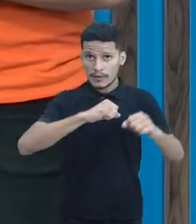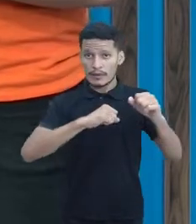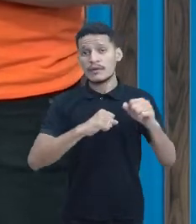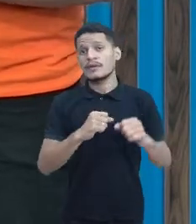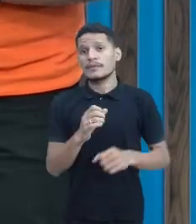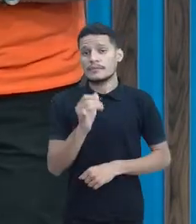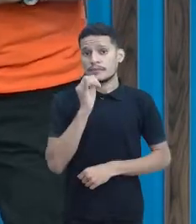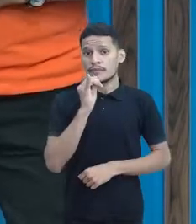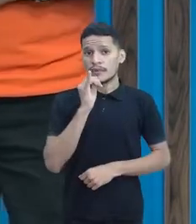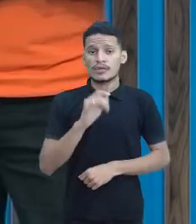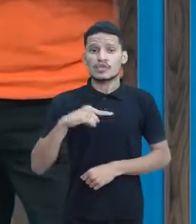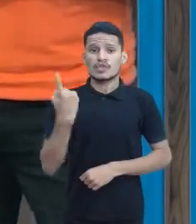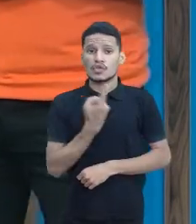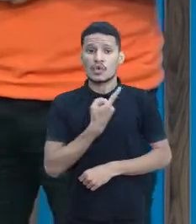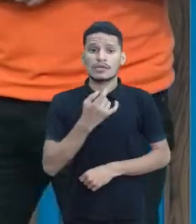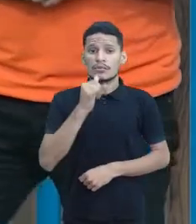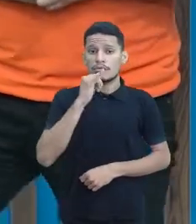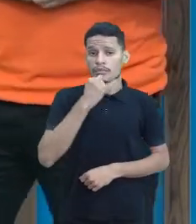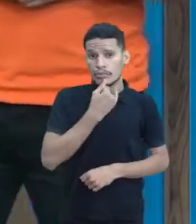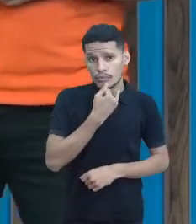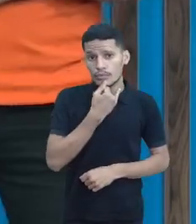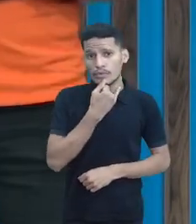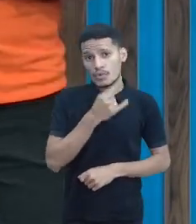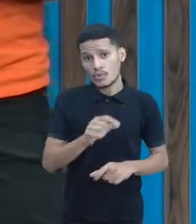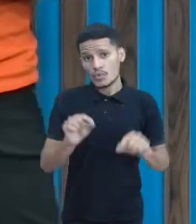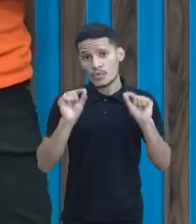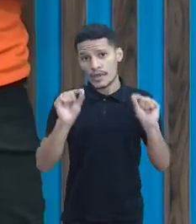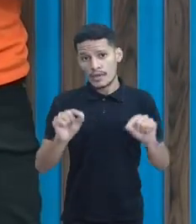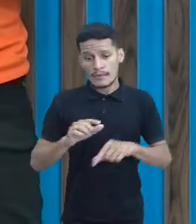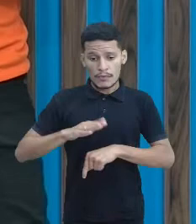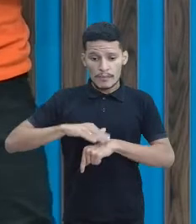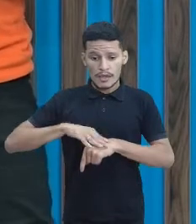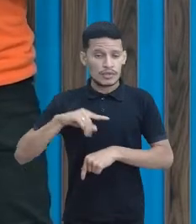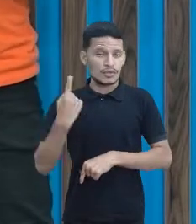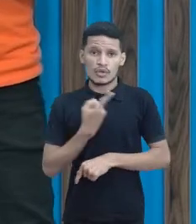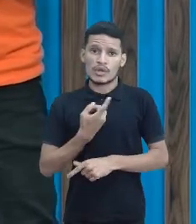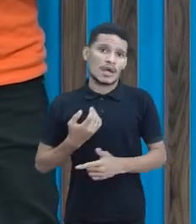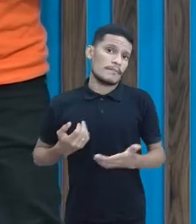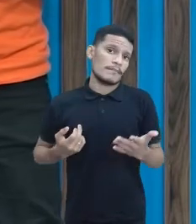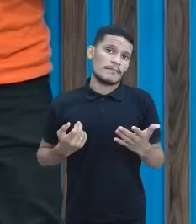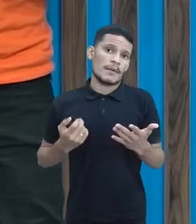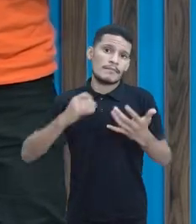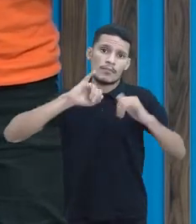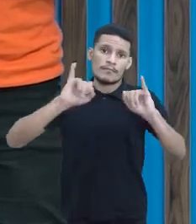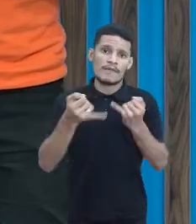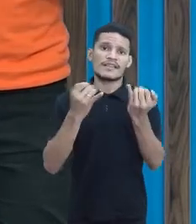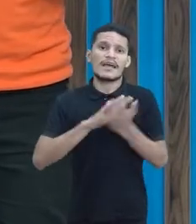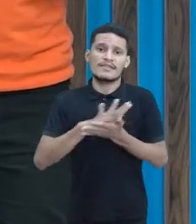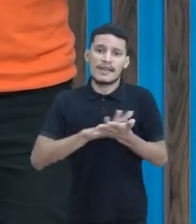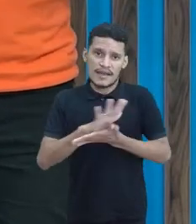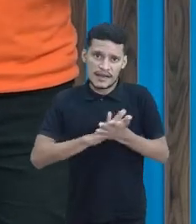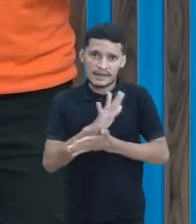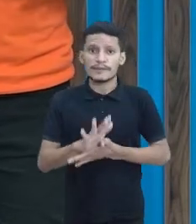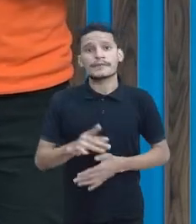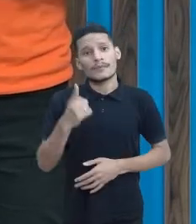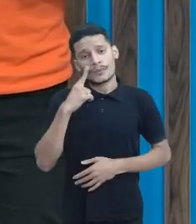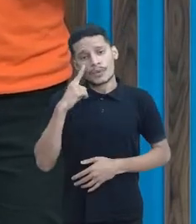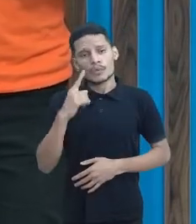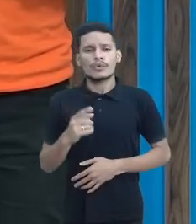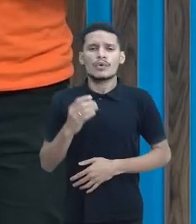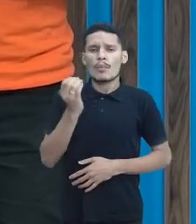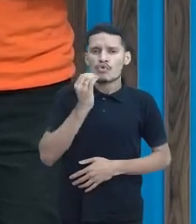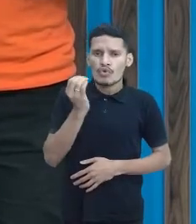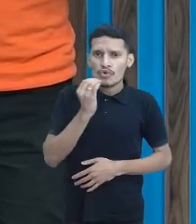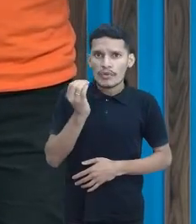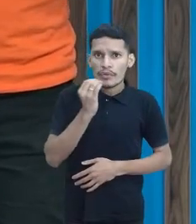arrependemos das chances que nós não aproveitamos. Gente, chance é pior, chance é oportunidade, né? É